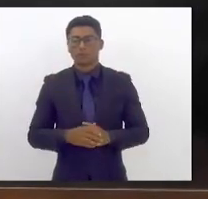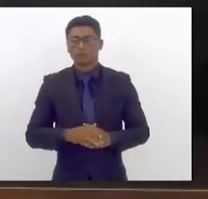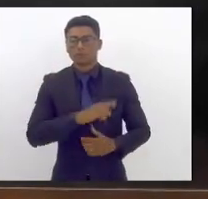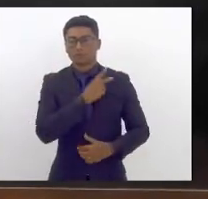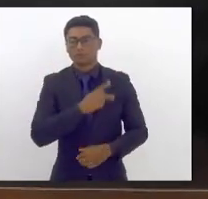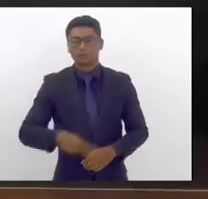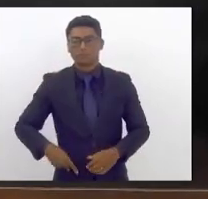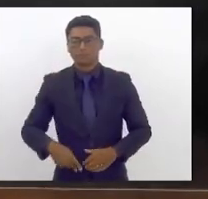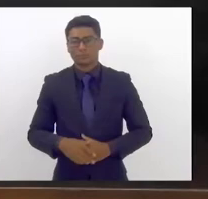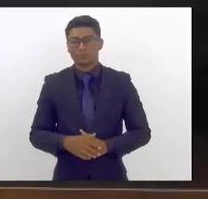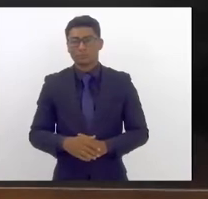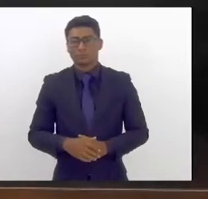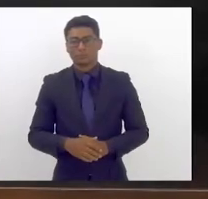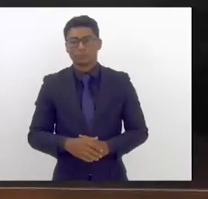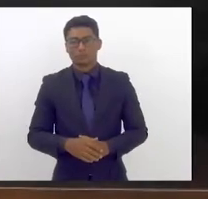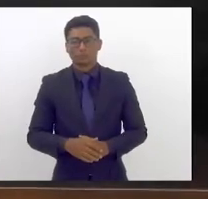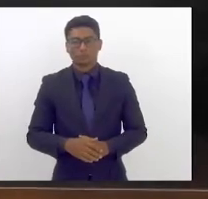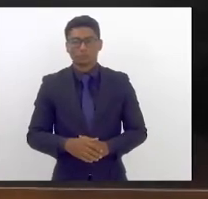país